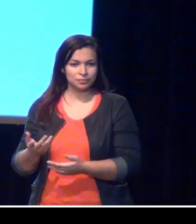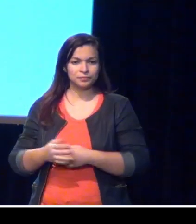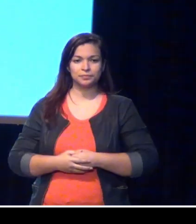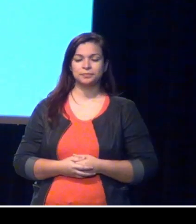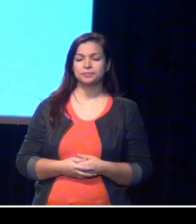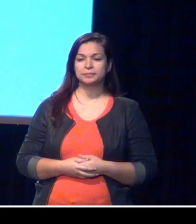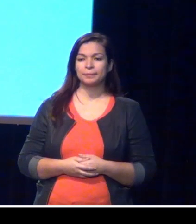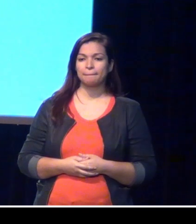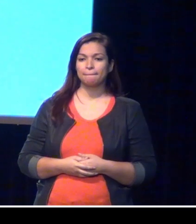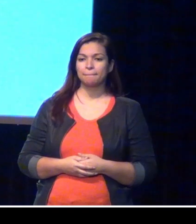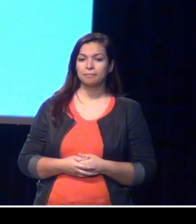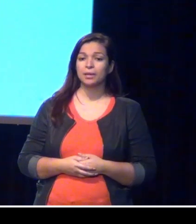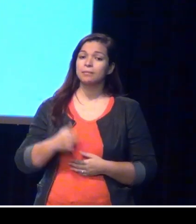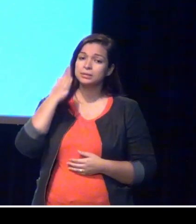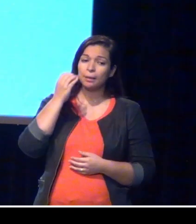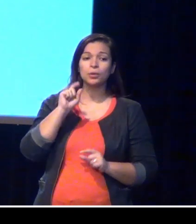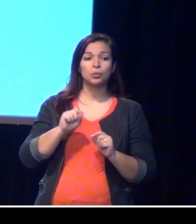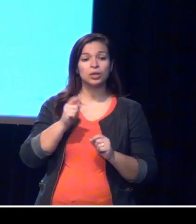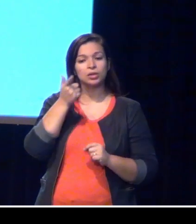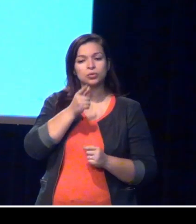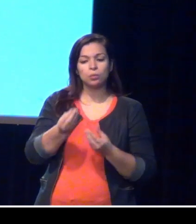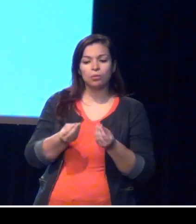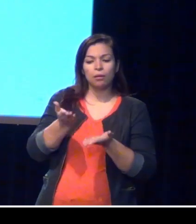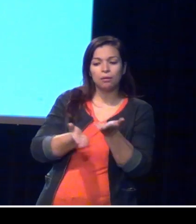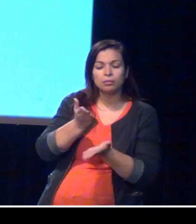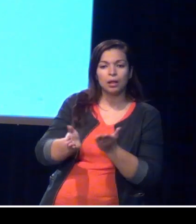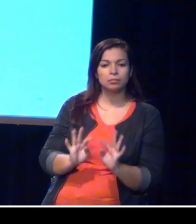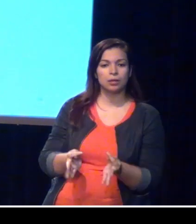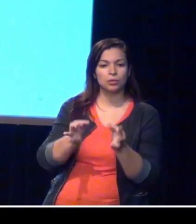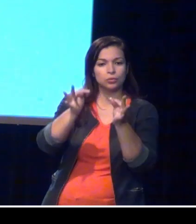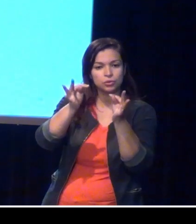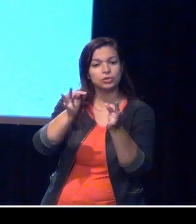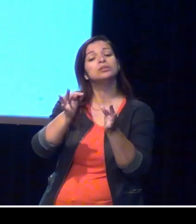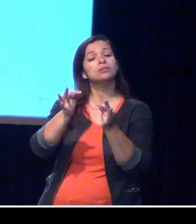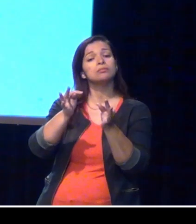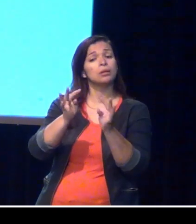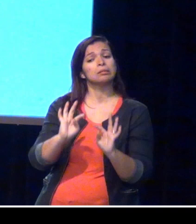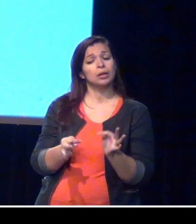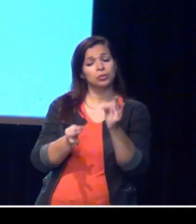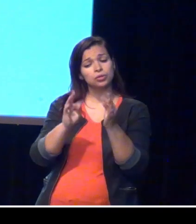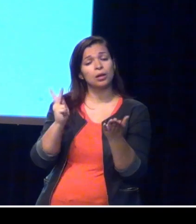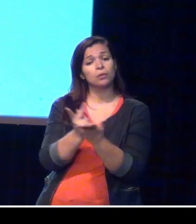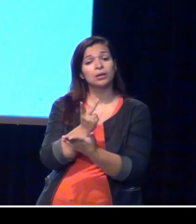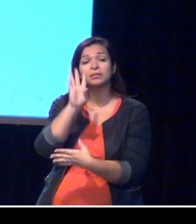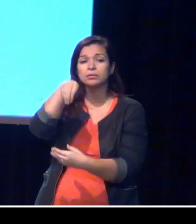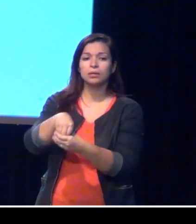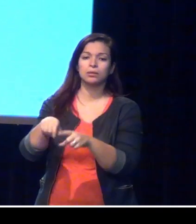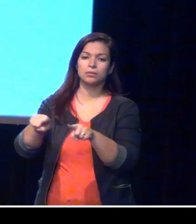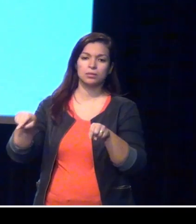intercâmbio, de lidarmos com a tecnologia mais presente na sala de aula.